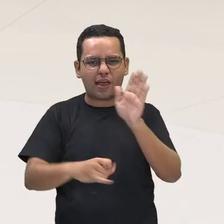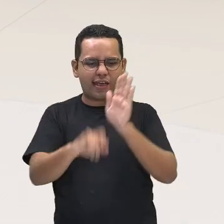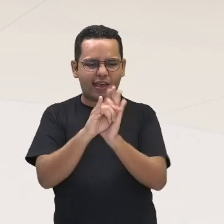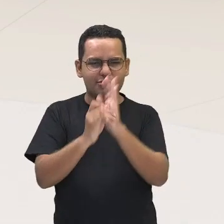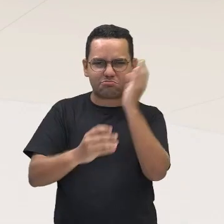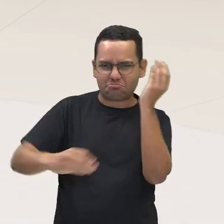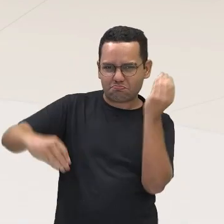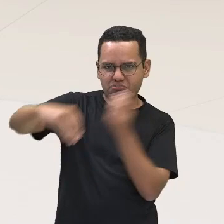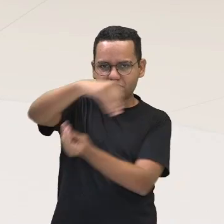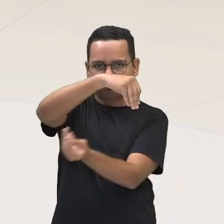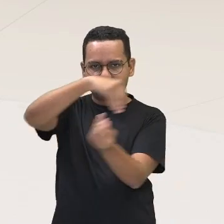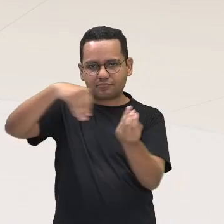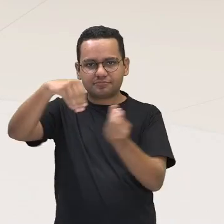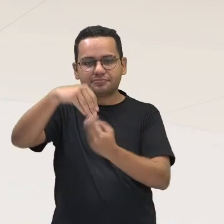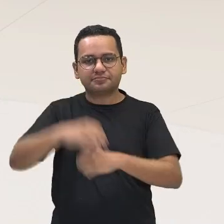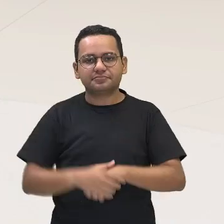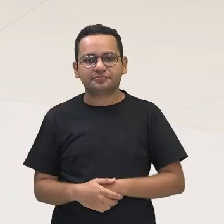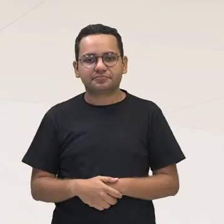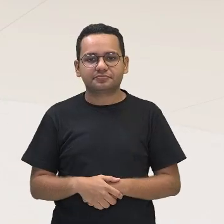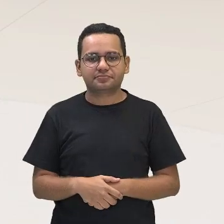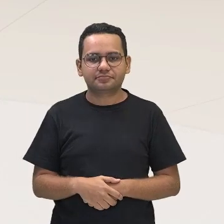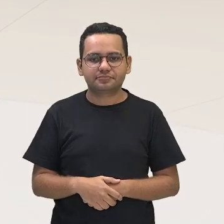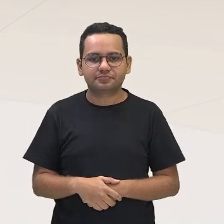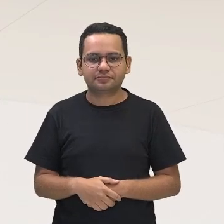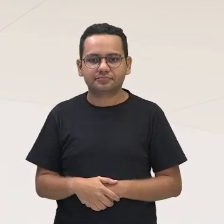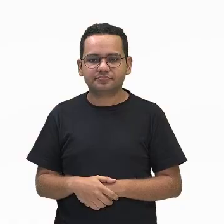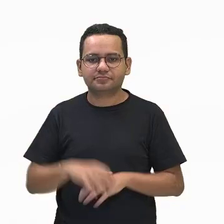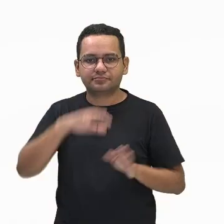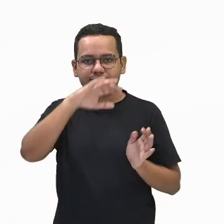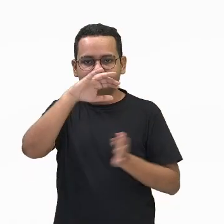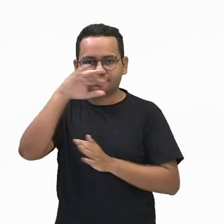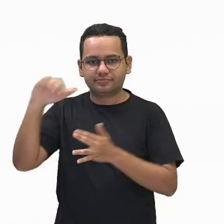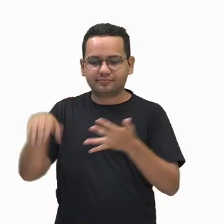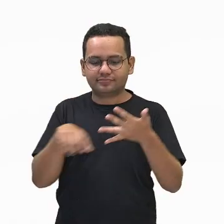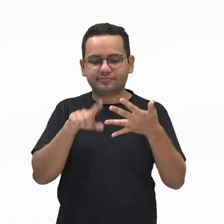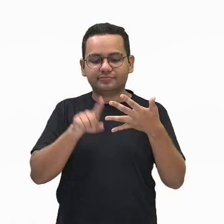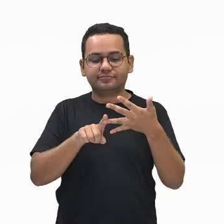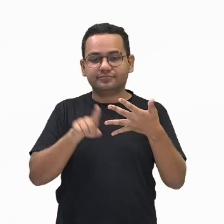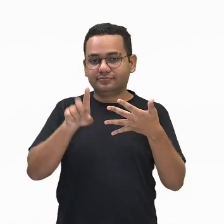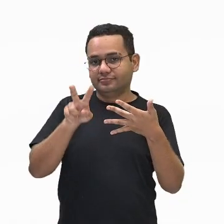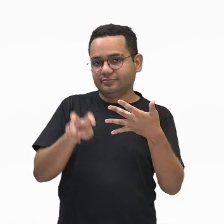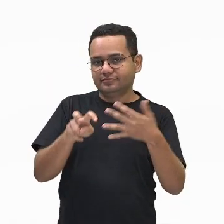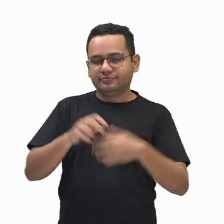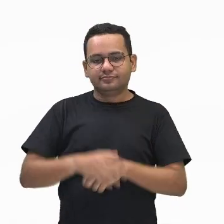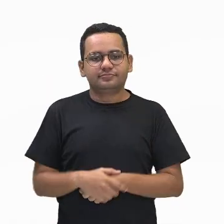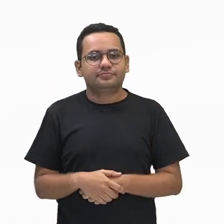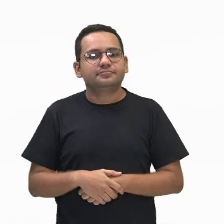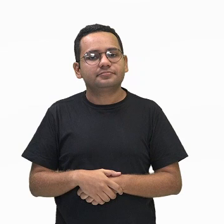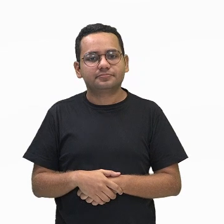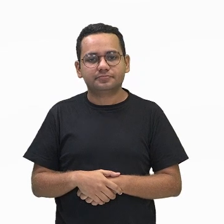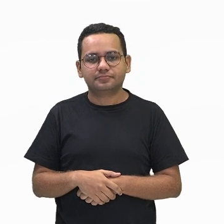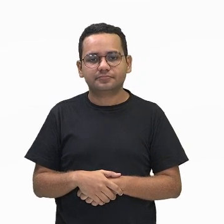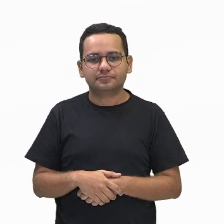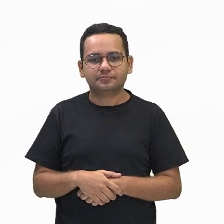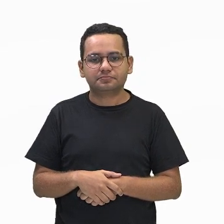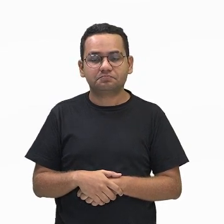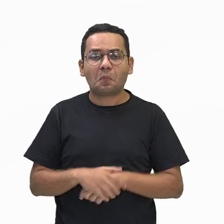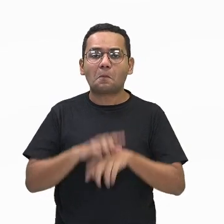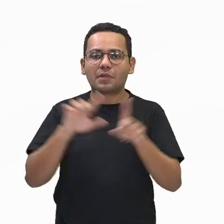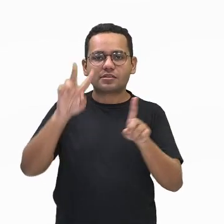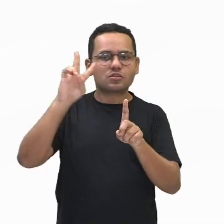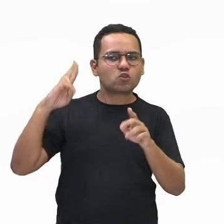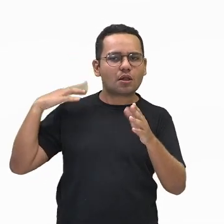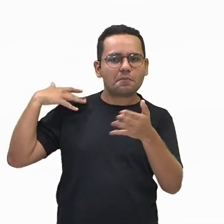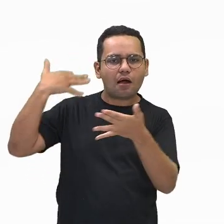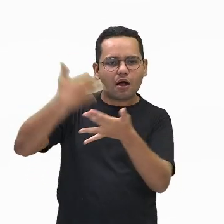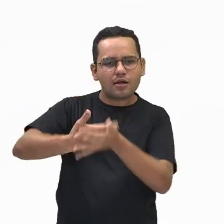multiétnico, certo? E a gente tem como subtema 4, Ao longo da história, houve vários